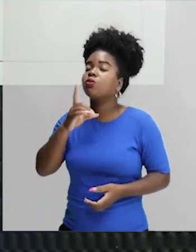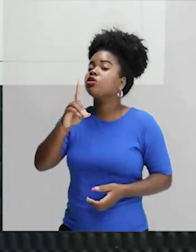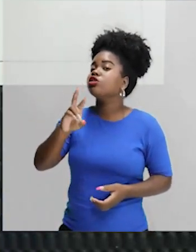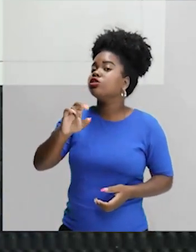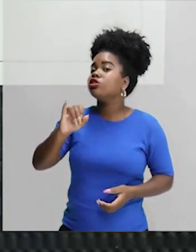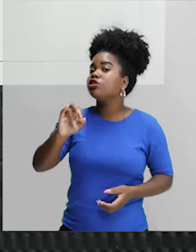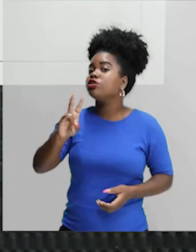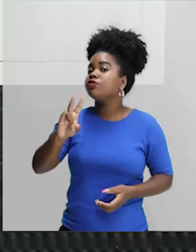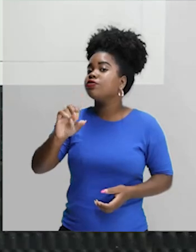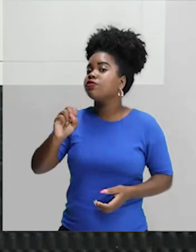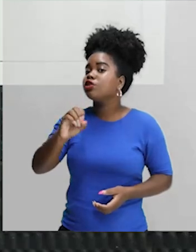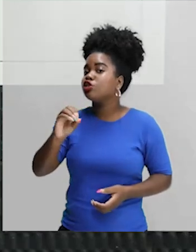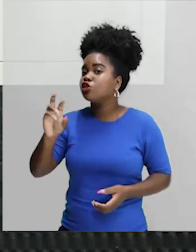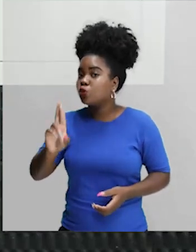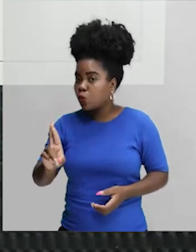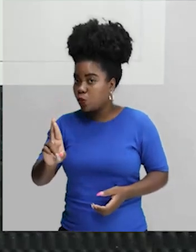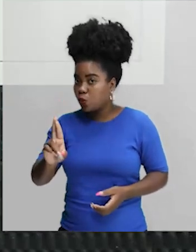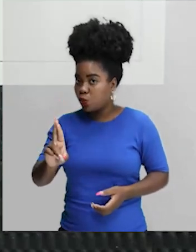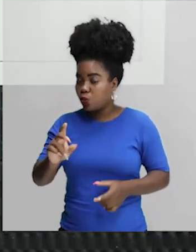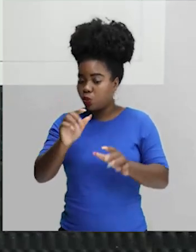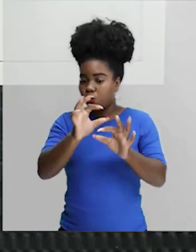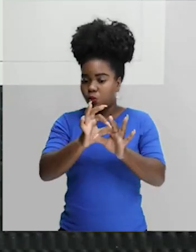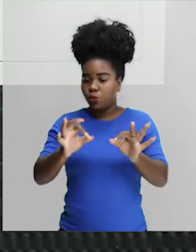Que é esse aqui, ó. 1,